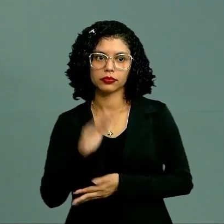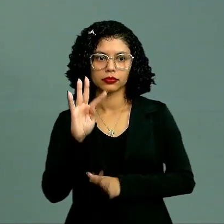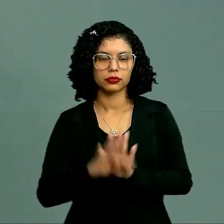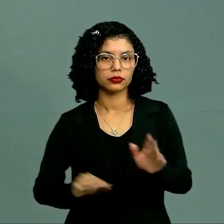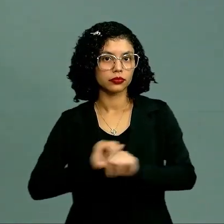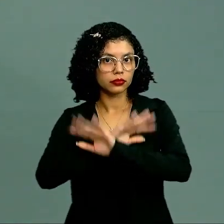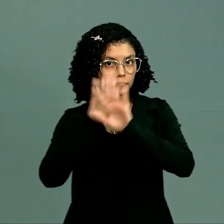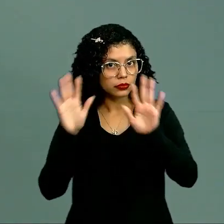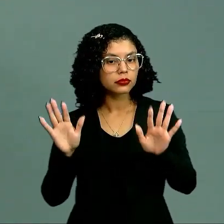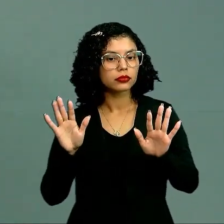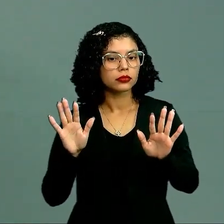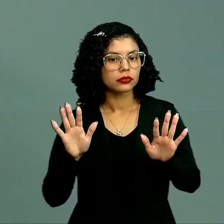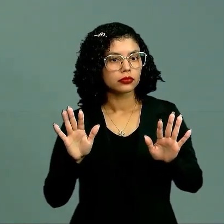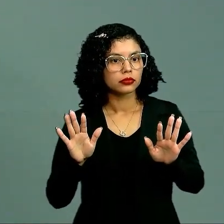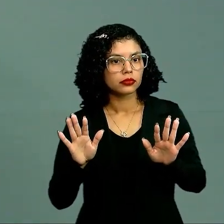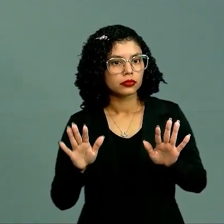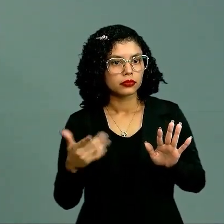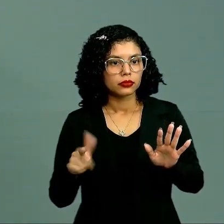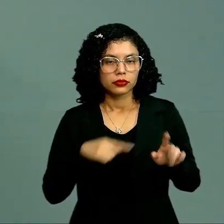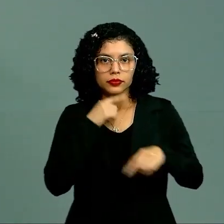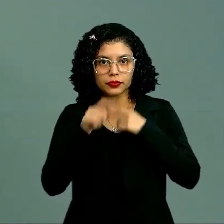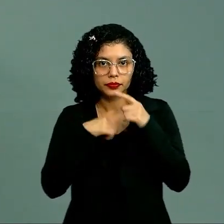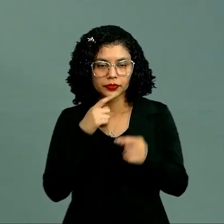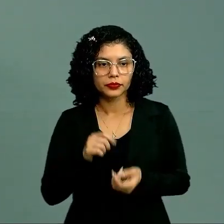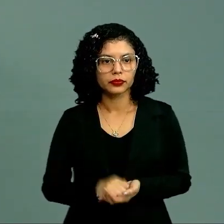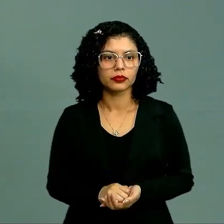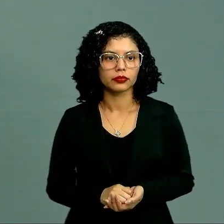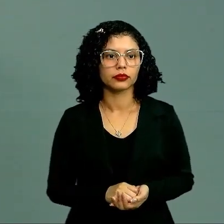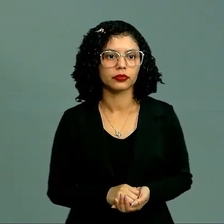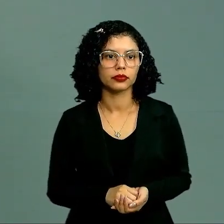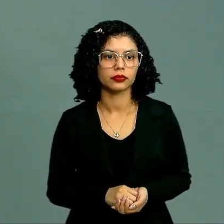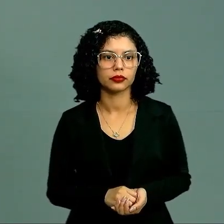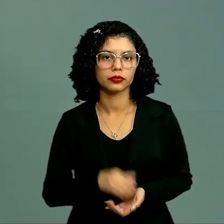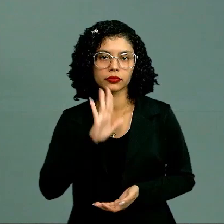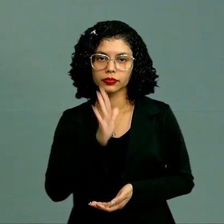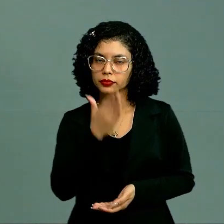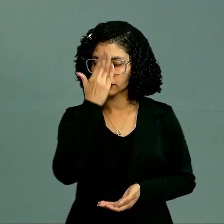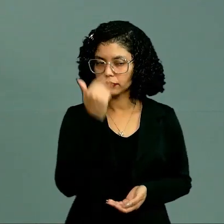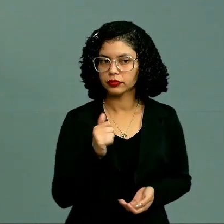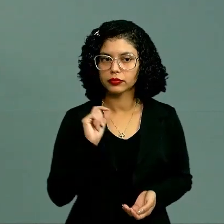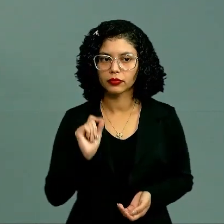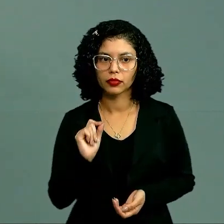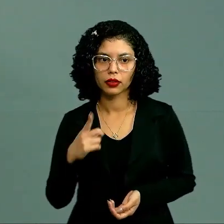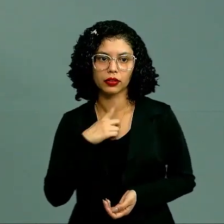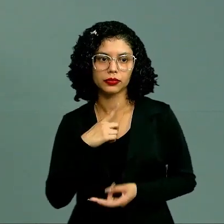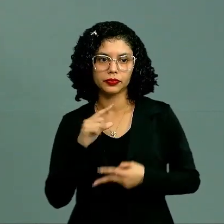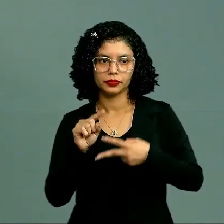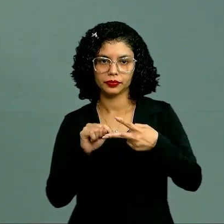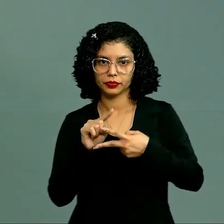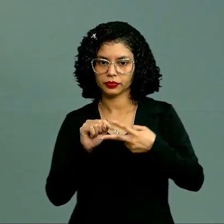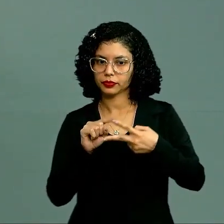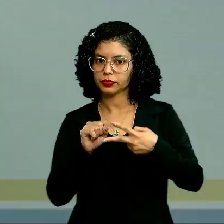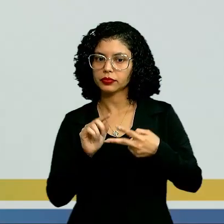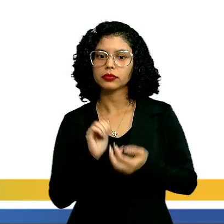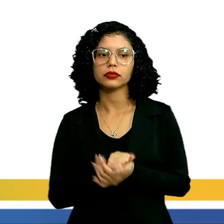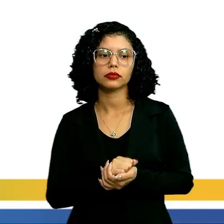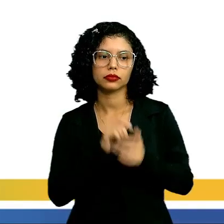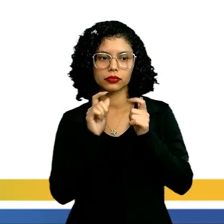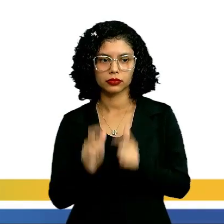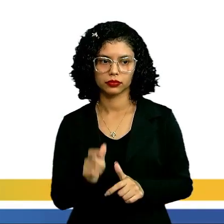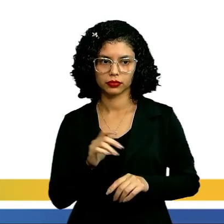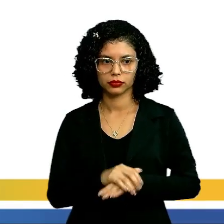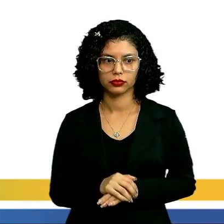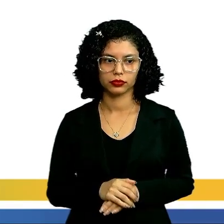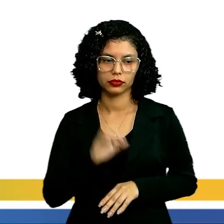ele deixa claríssimo, então nós não teremos dúvida quanto à marcação. Eu já sei que nós temos aí duas alternativas que falam de